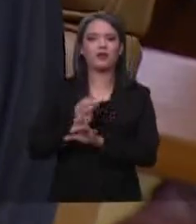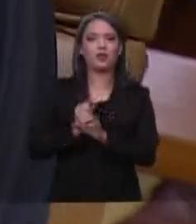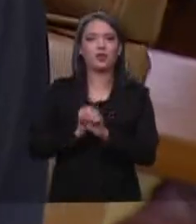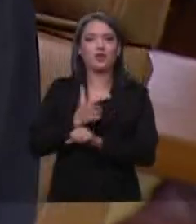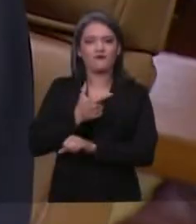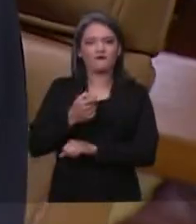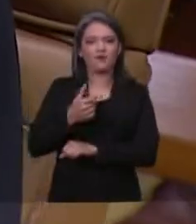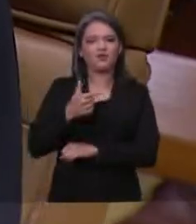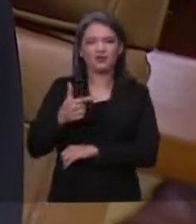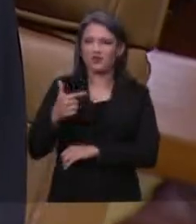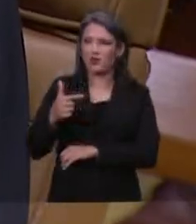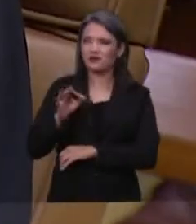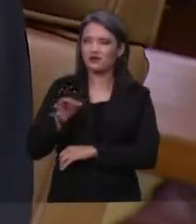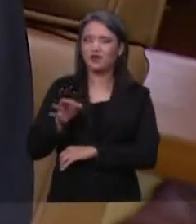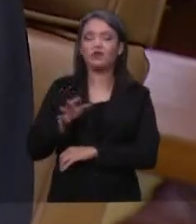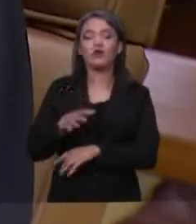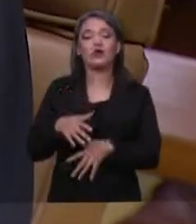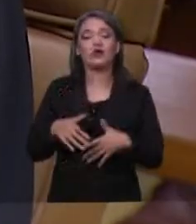2022, né?